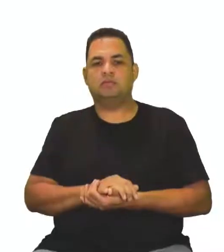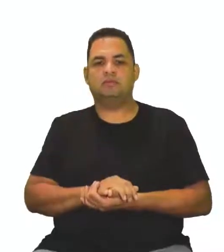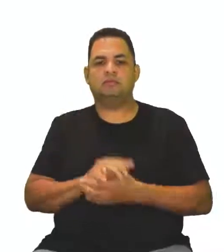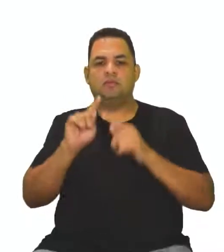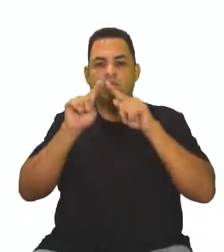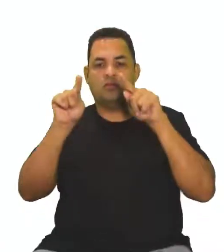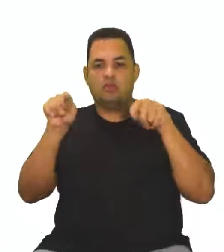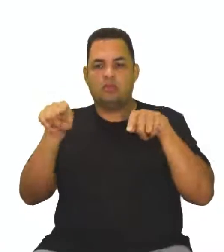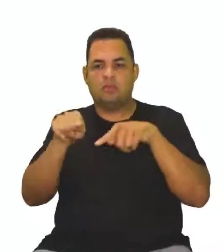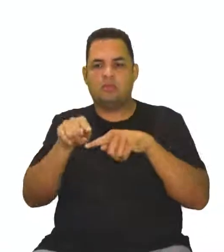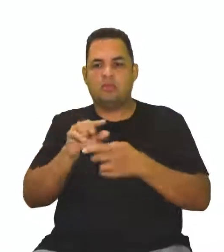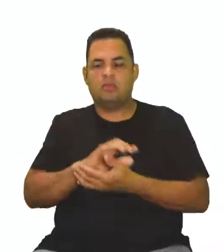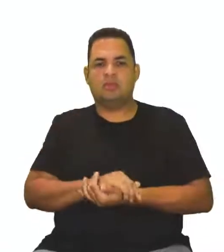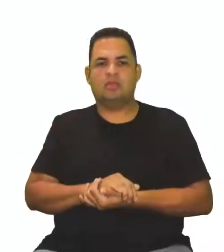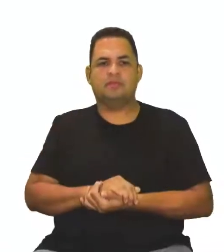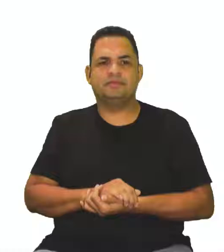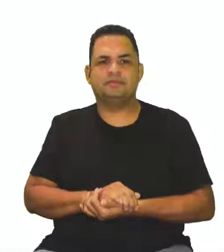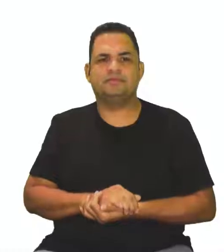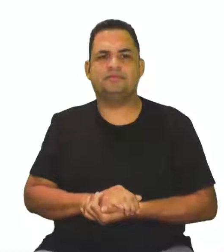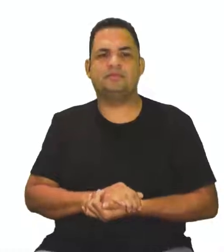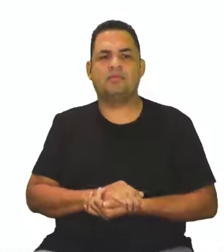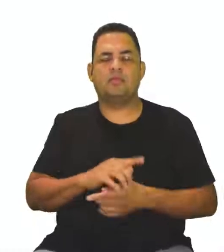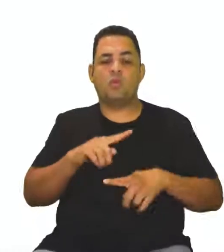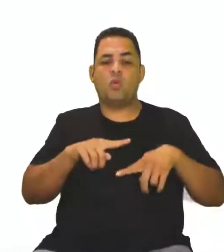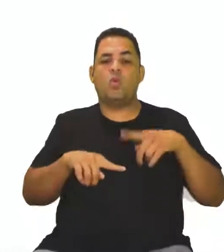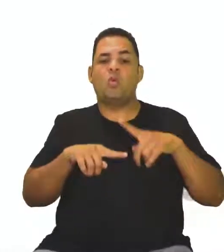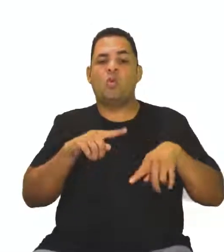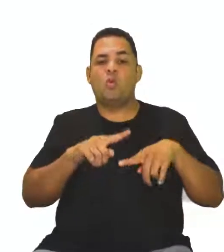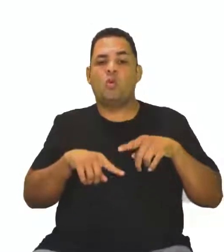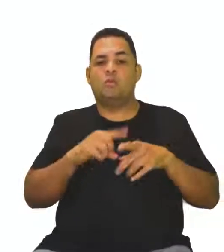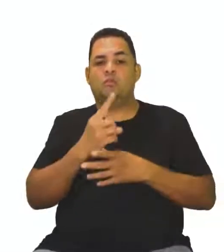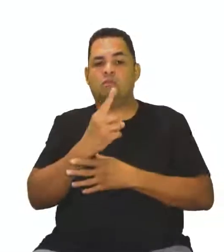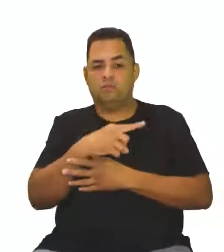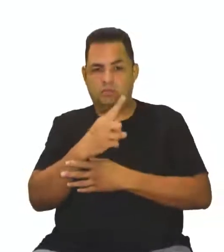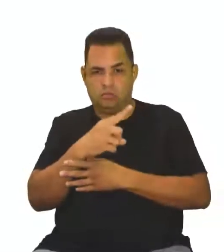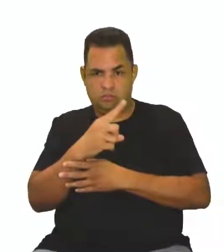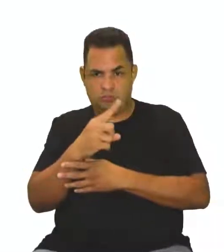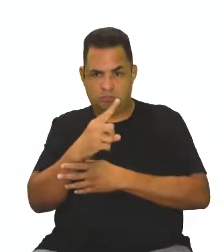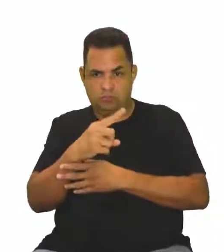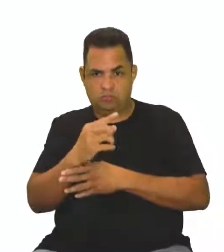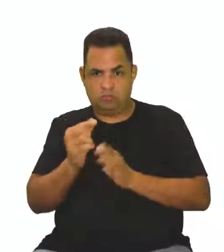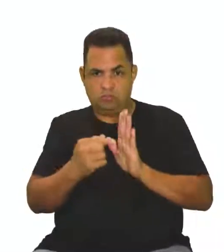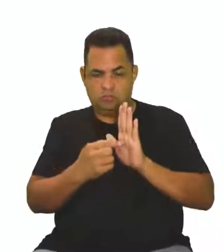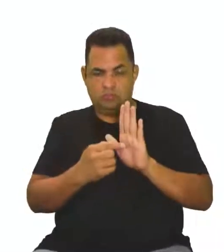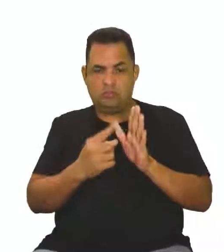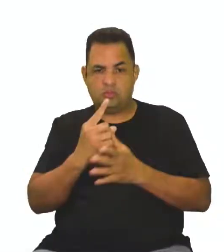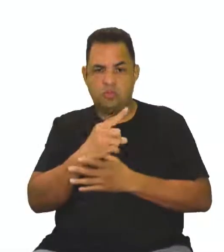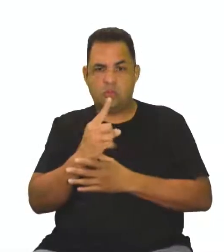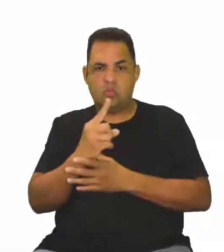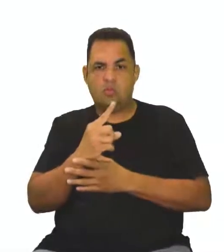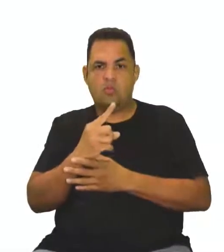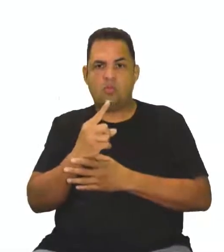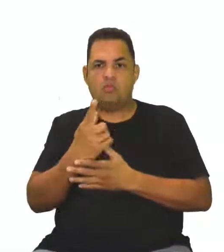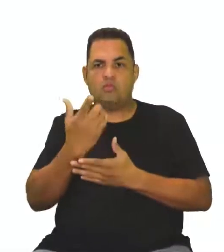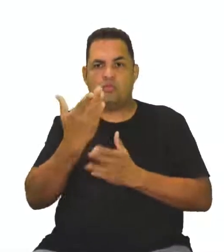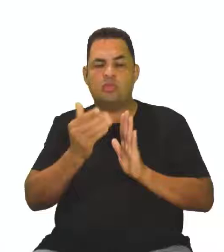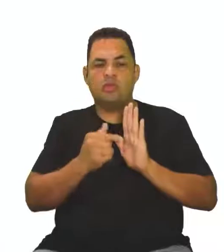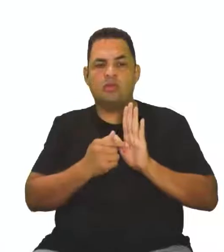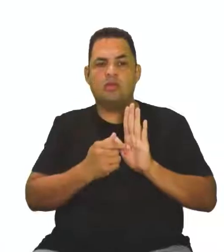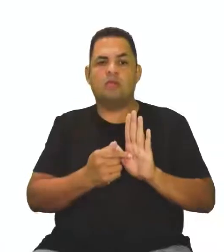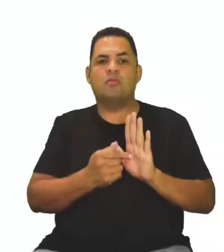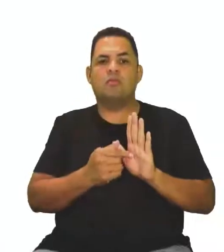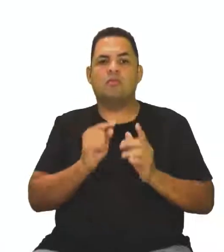digital. Bom, pessoal, no instrumento analógico, o resultado é mostrado por um ponteiro que deflete sobre